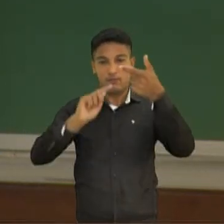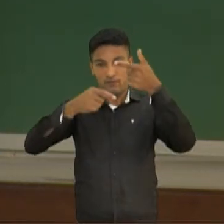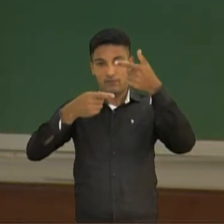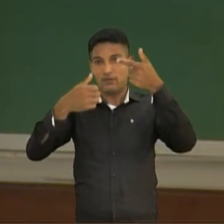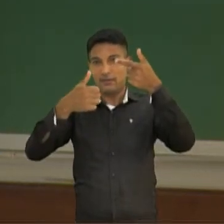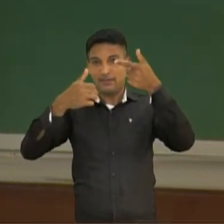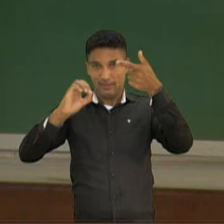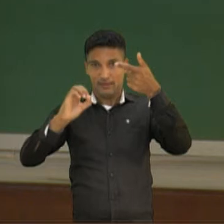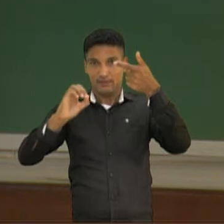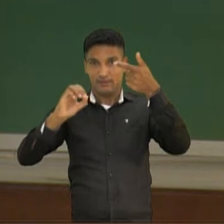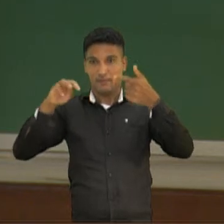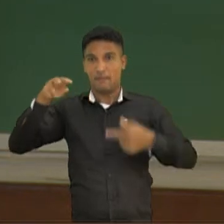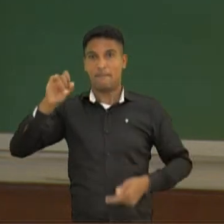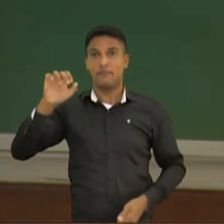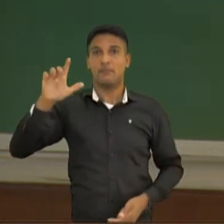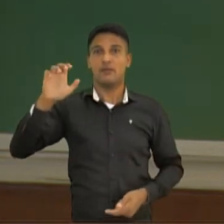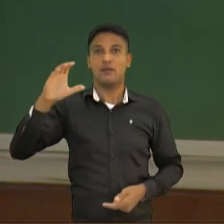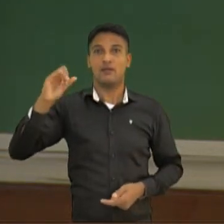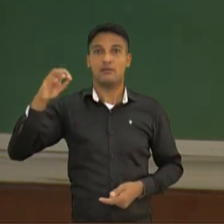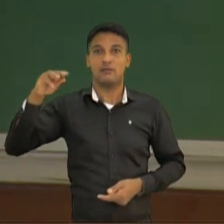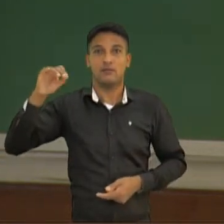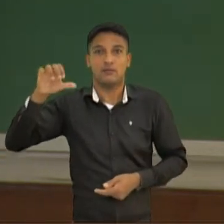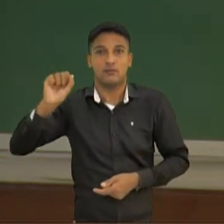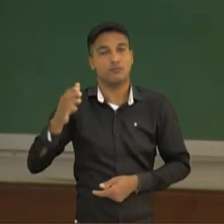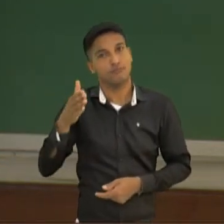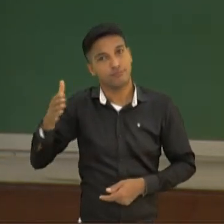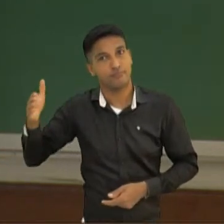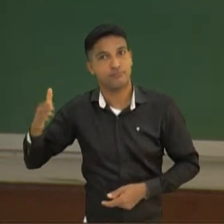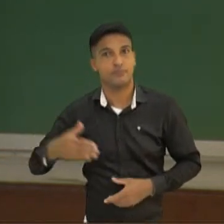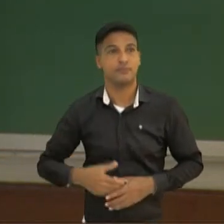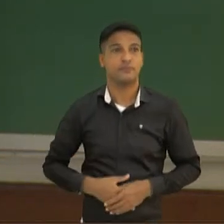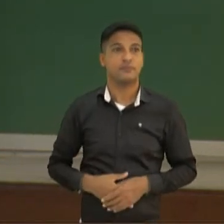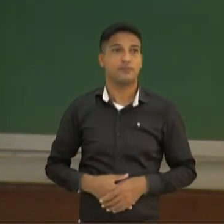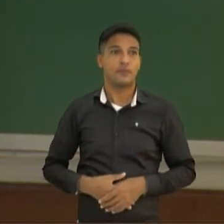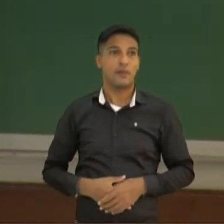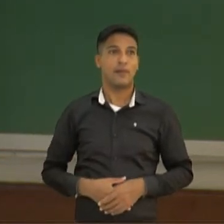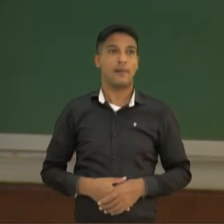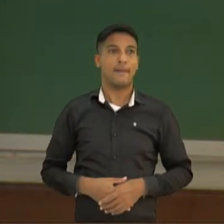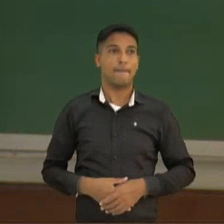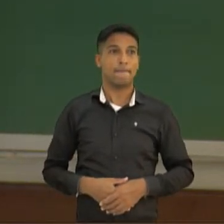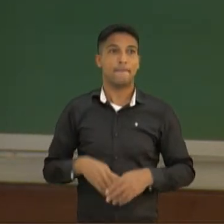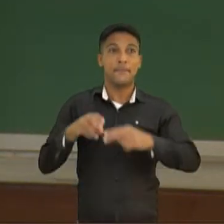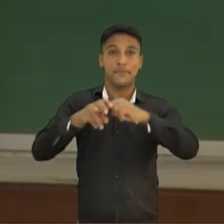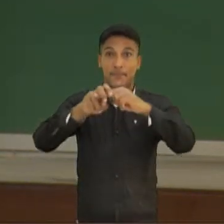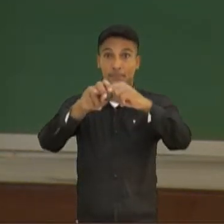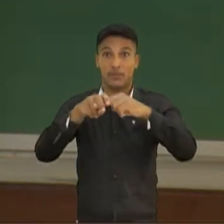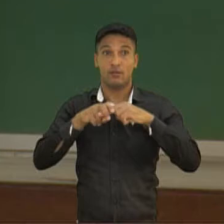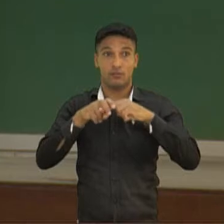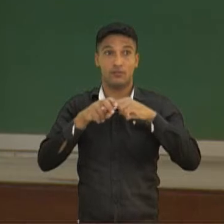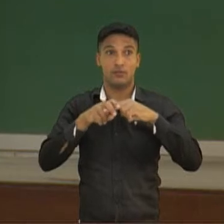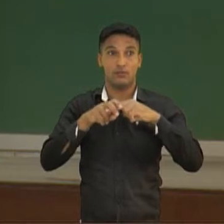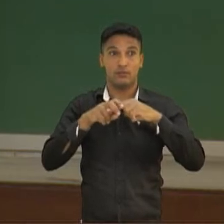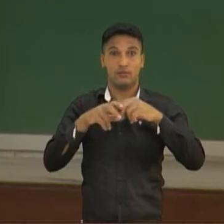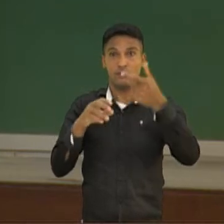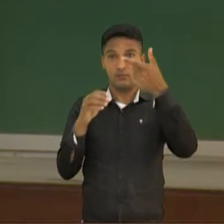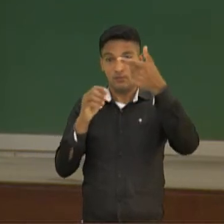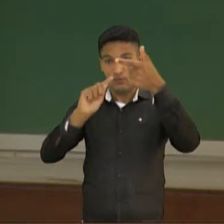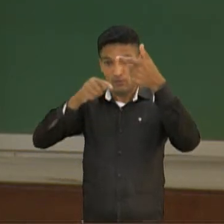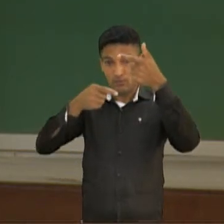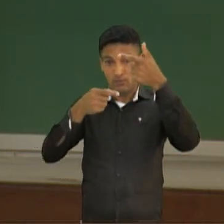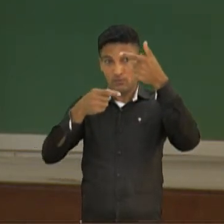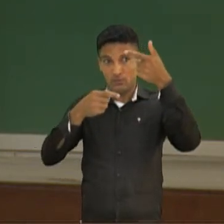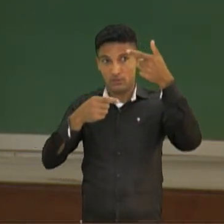de milésimo e assim por diante. Então, quando eu ponho zero, aqui eu preciso indicar no meu resultado que eu